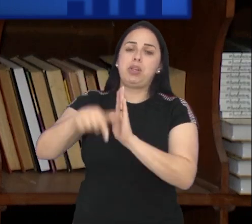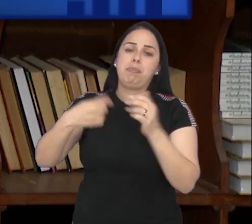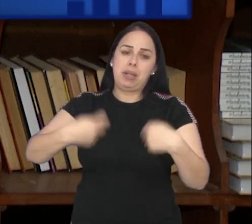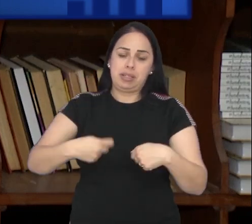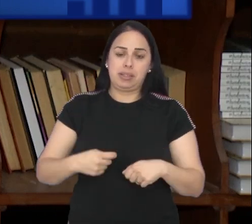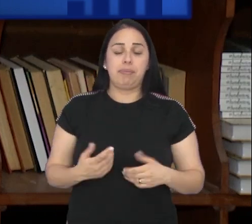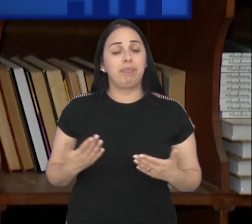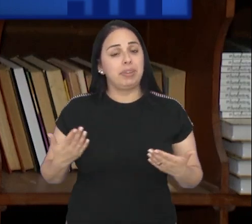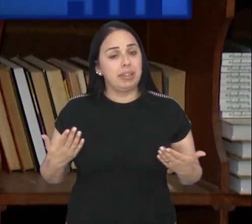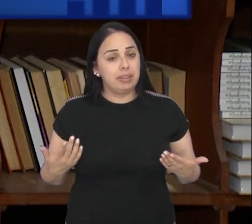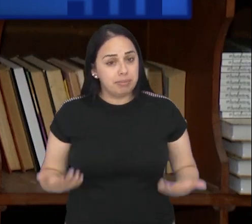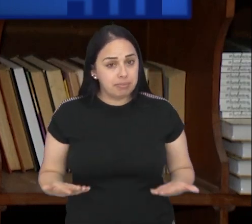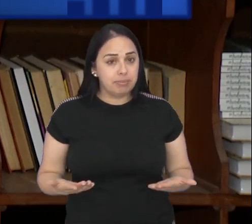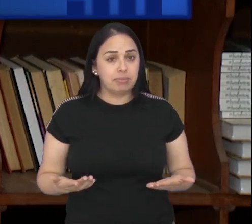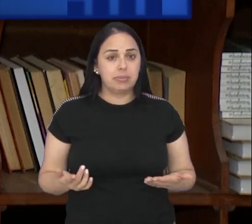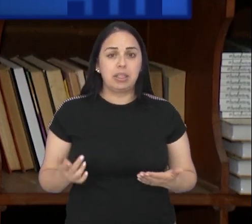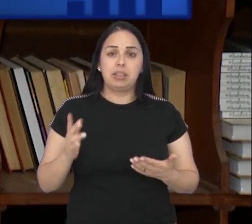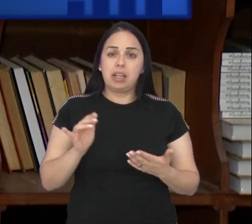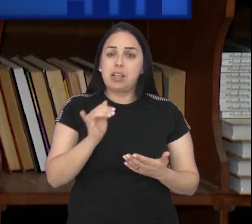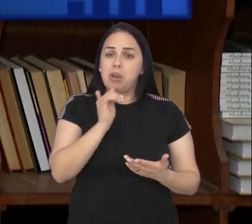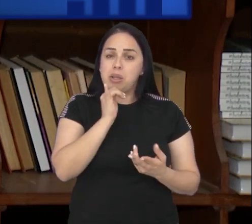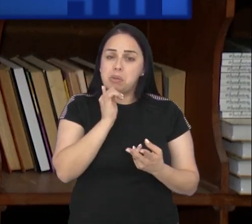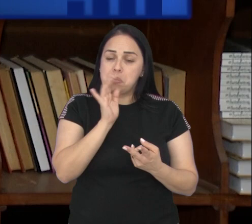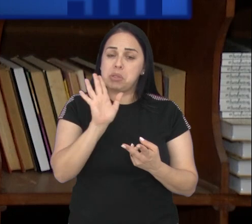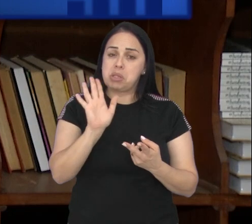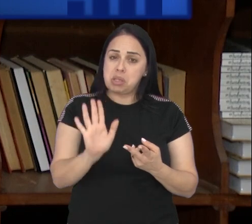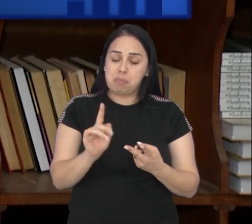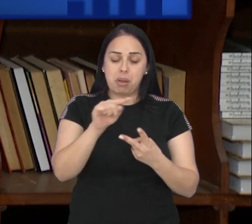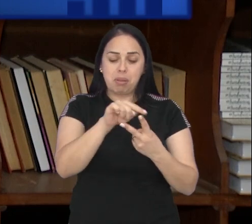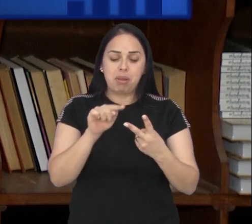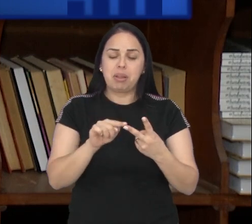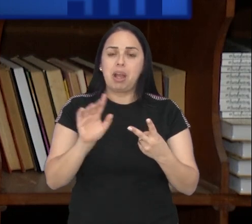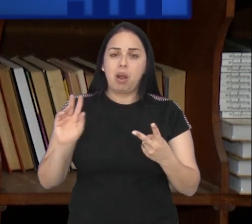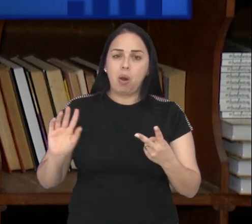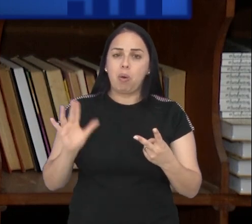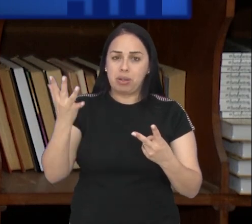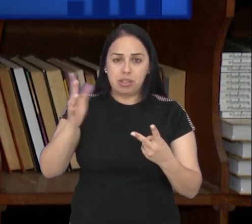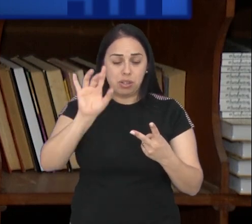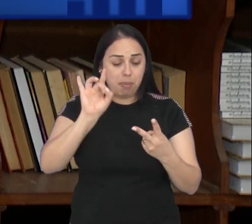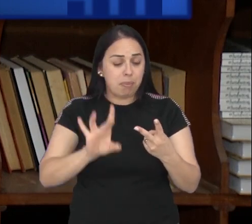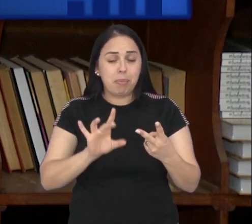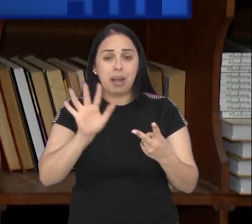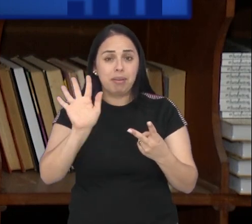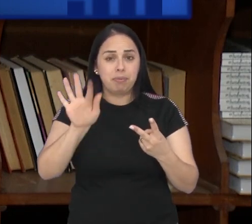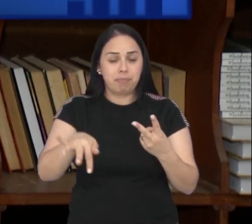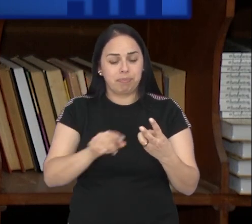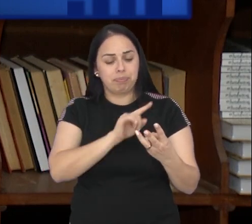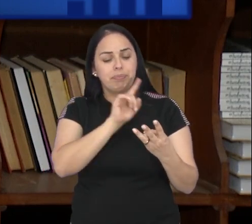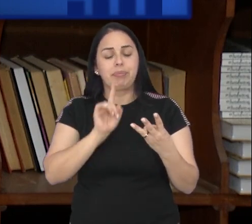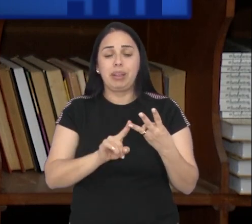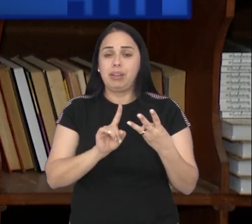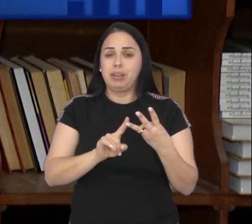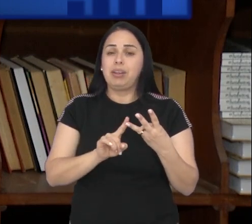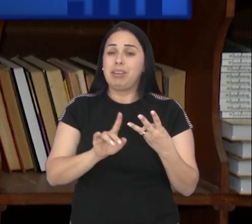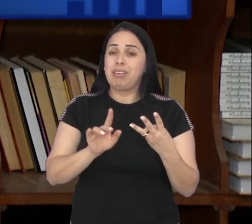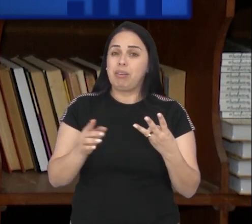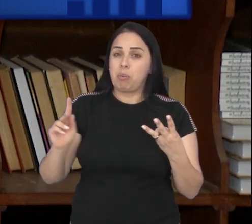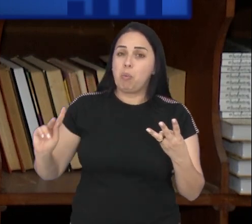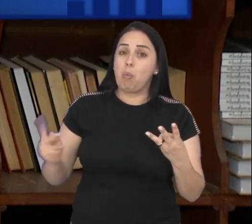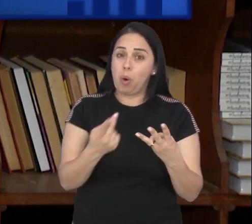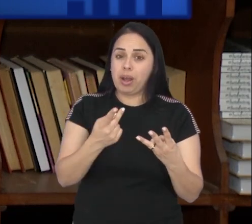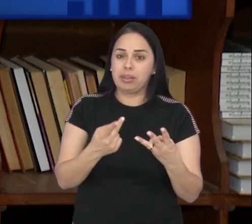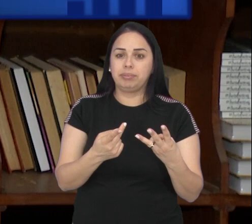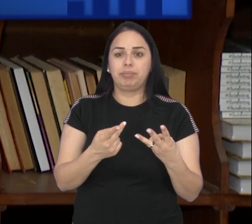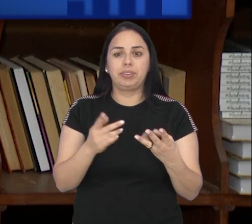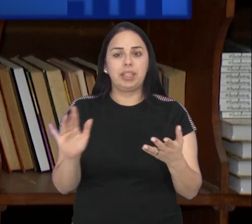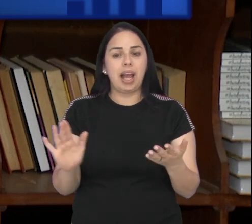outro dia. Então, são dois exemplos do que acontece bastante. Só para fechar, um terceiro erro que comete bastante